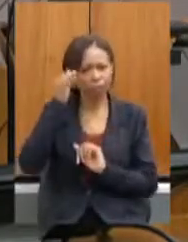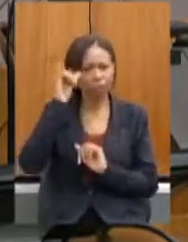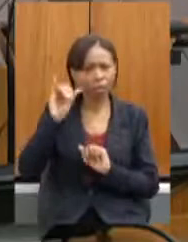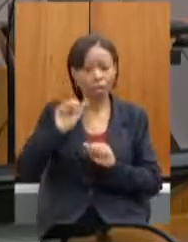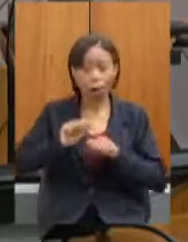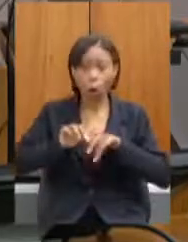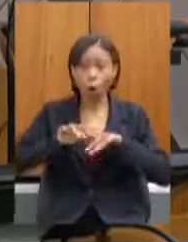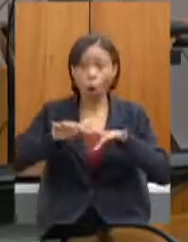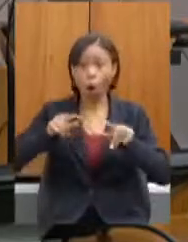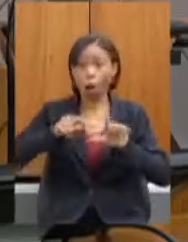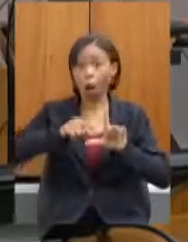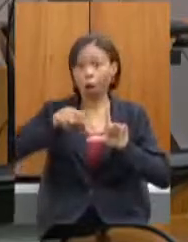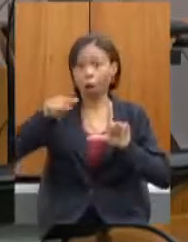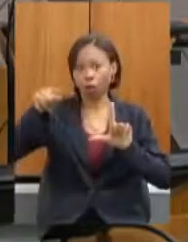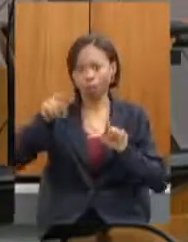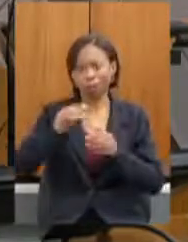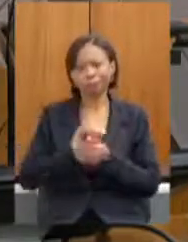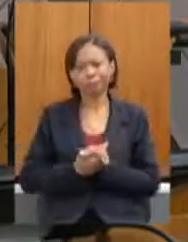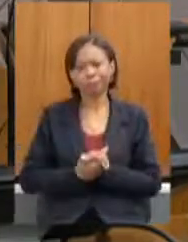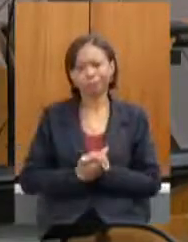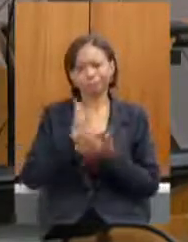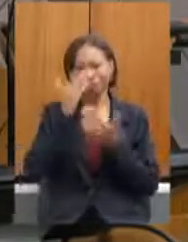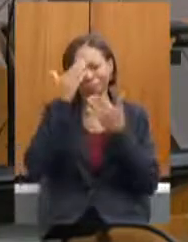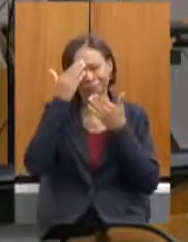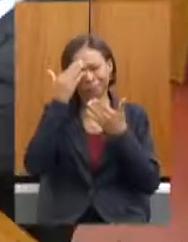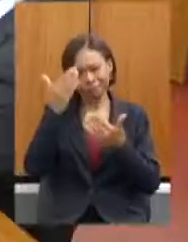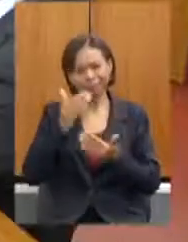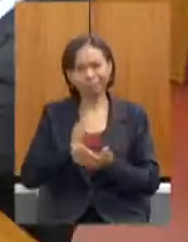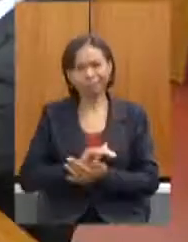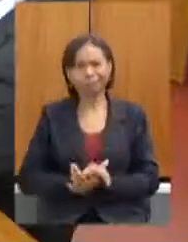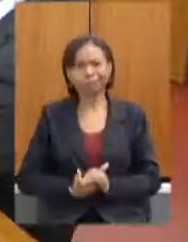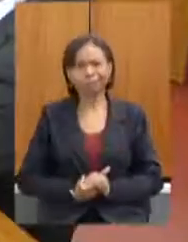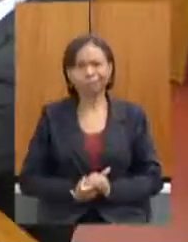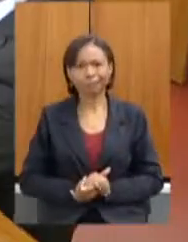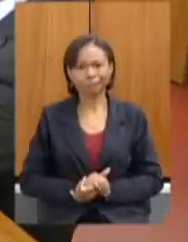de caso Muito obrigado Tá bem